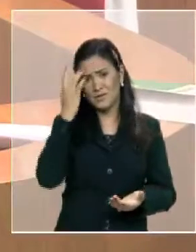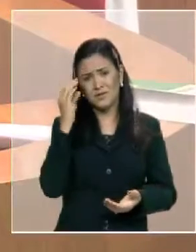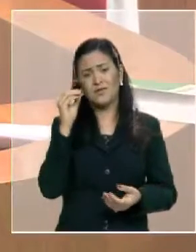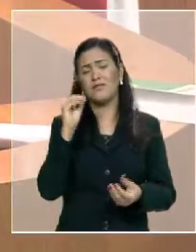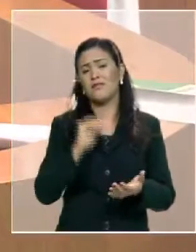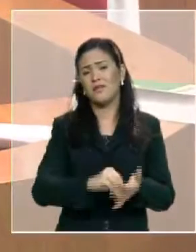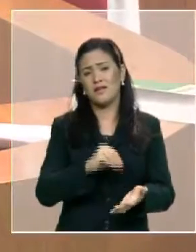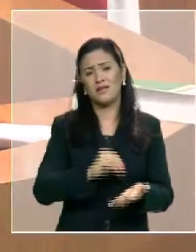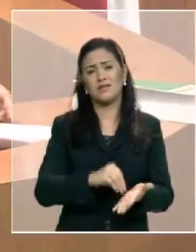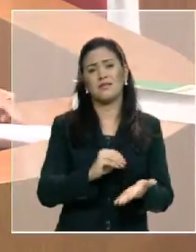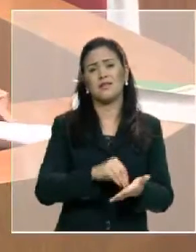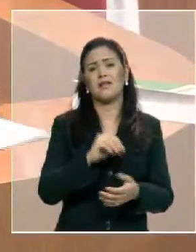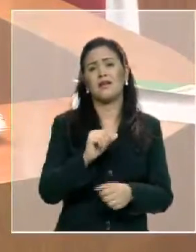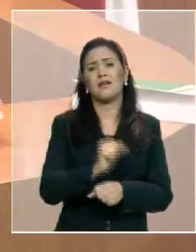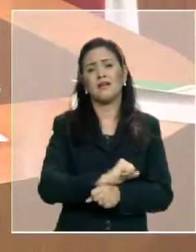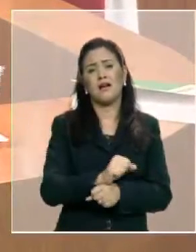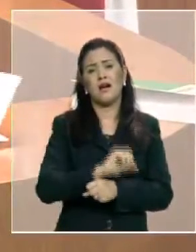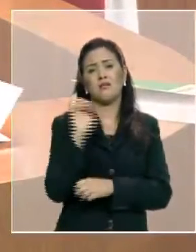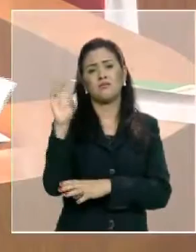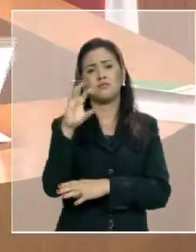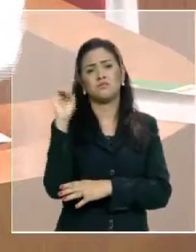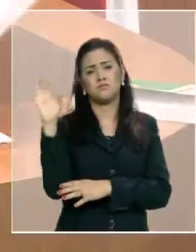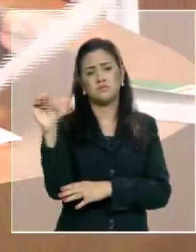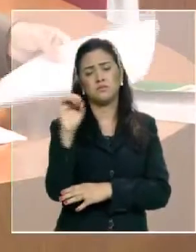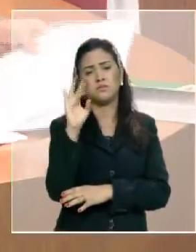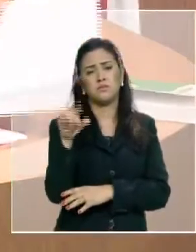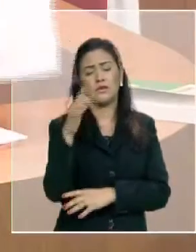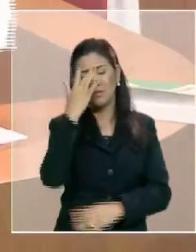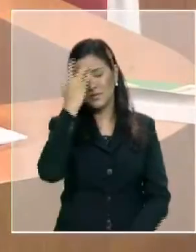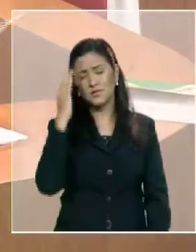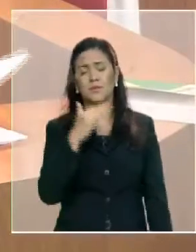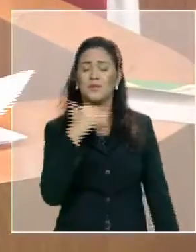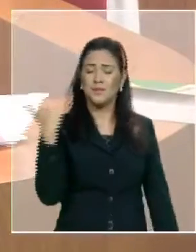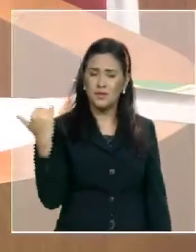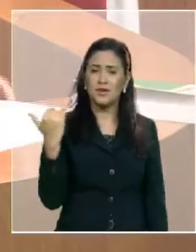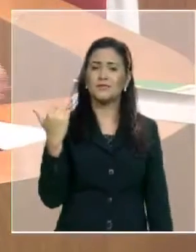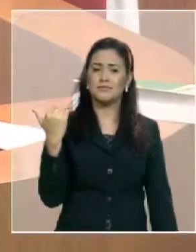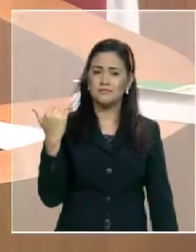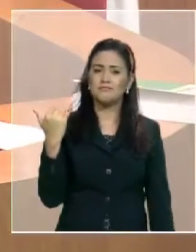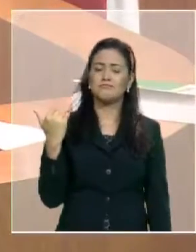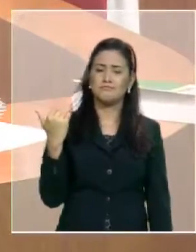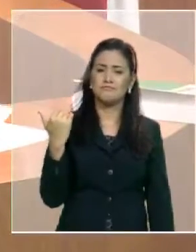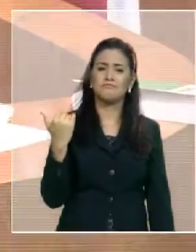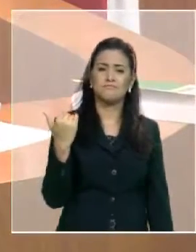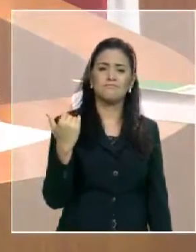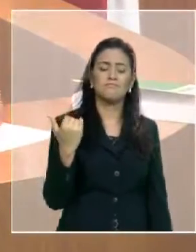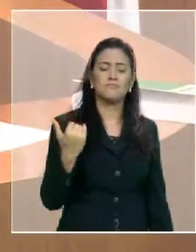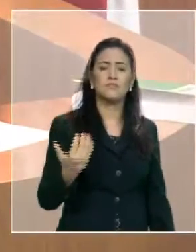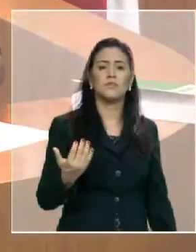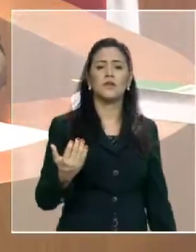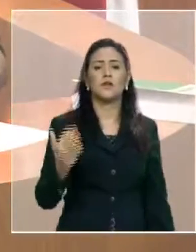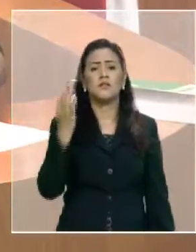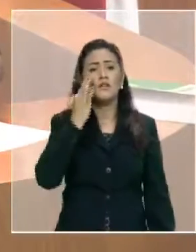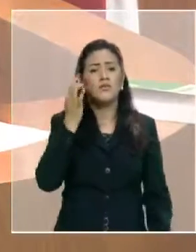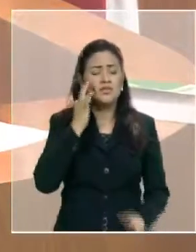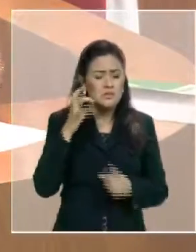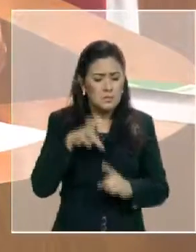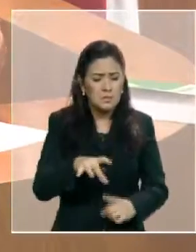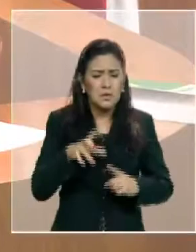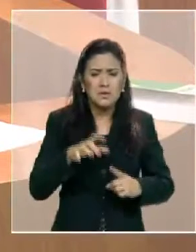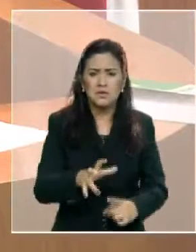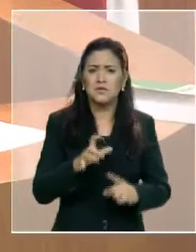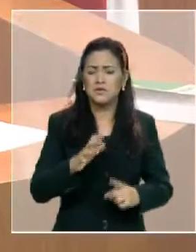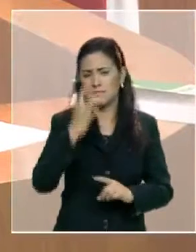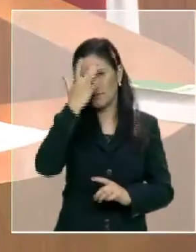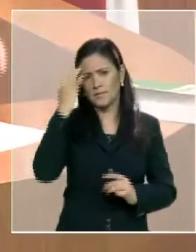ambulância. Que o governador Flávio Dino é o zero e vezeiro em perseguir aqueles que não rezam a sua cartilha. Isso,